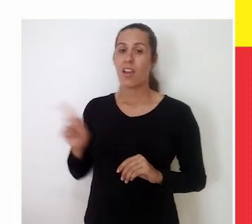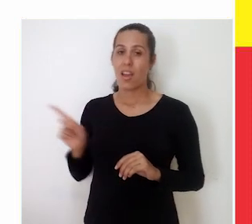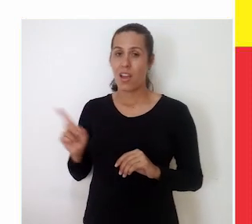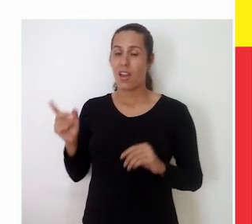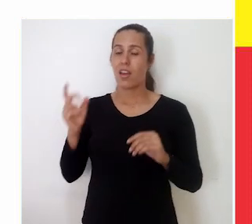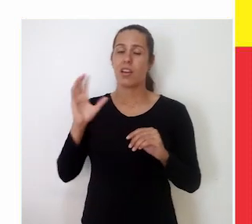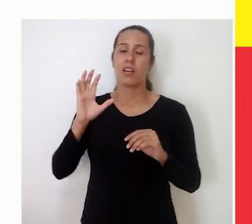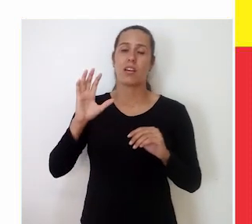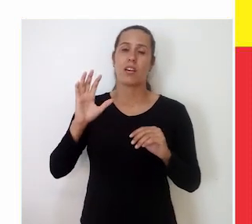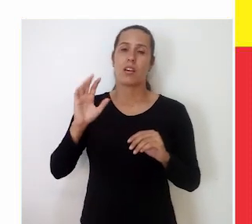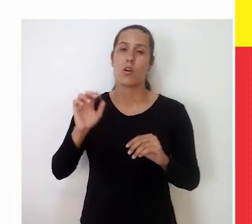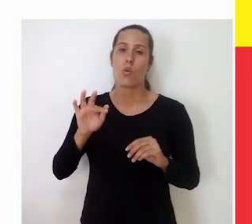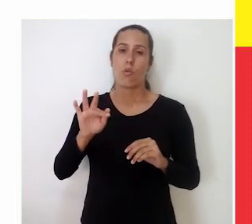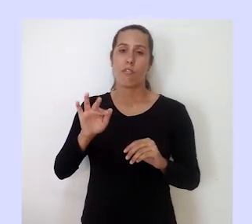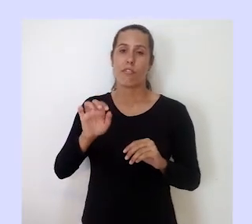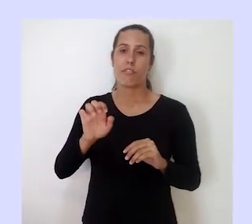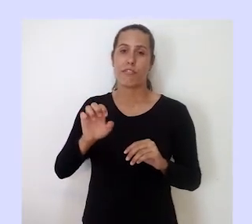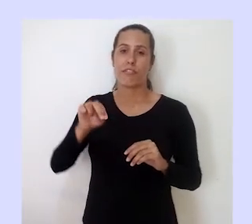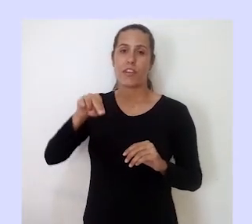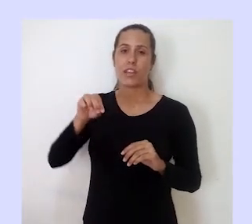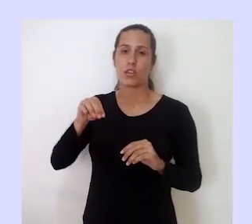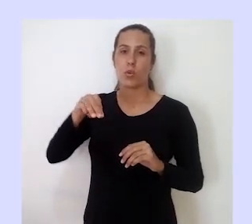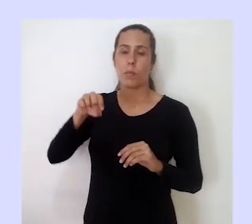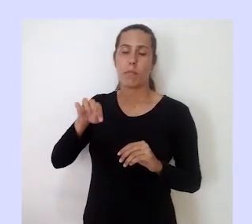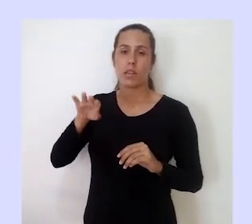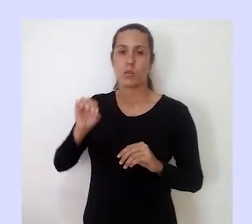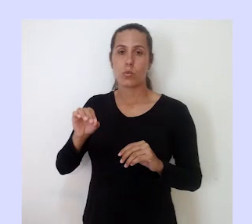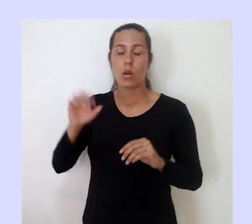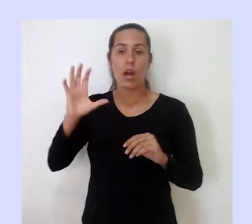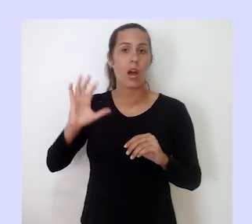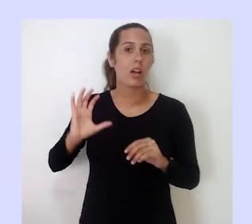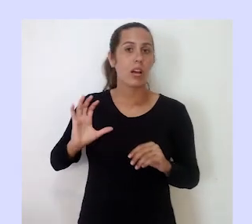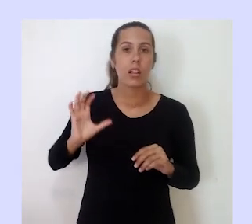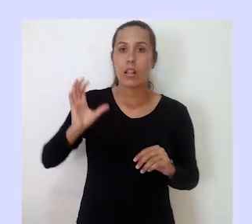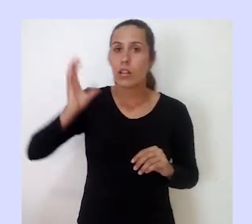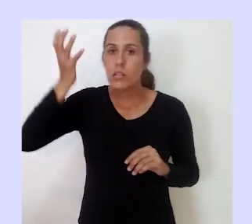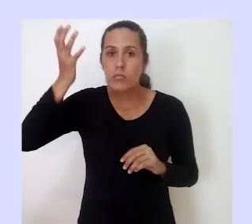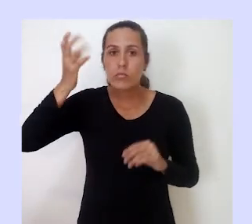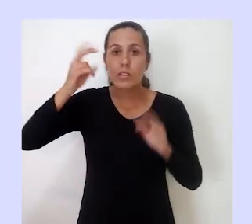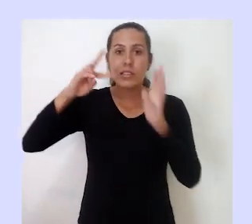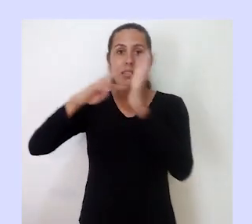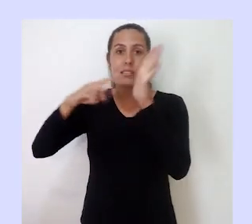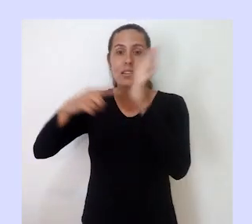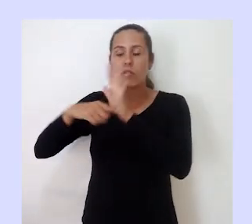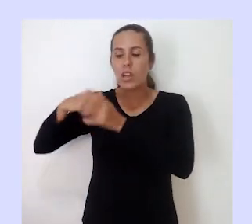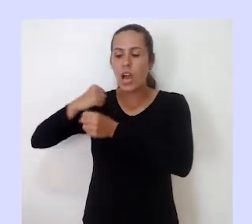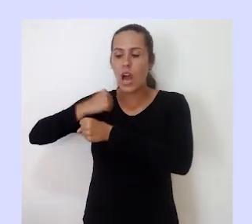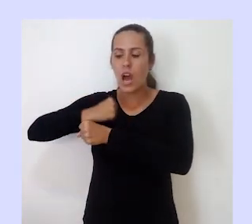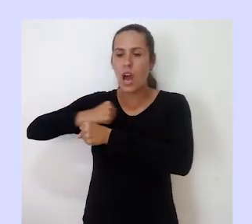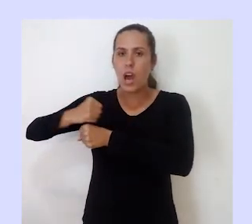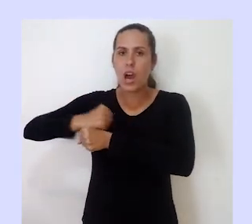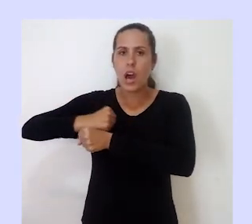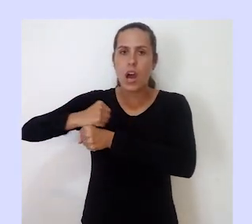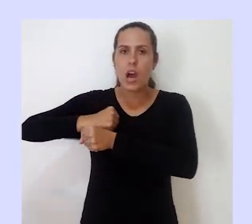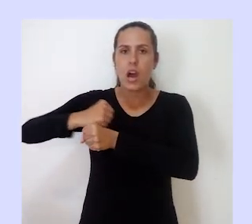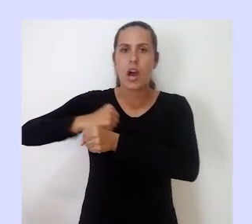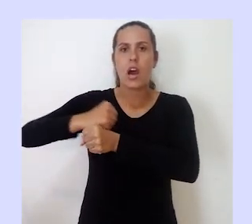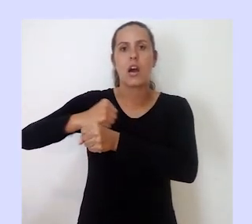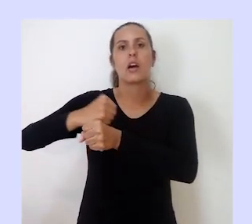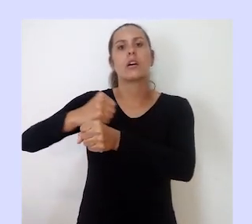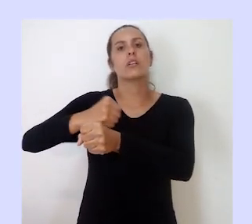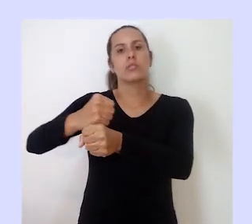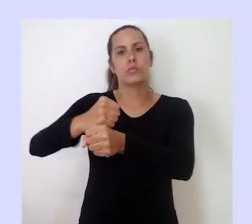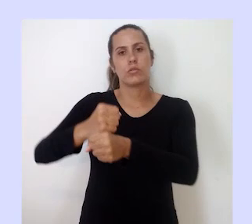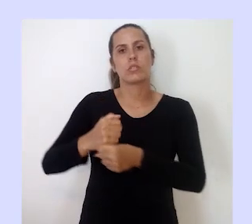climático. Eita! Significa que dura anos. Ou seja, existe seca há mais